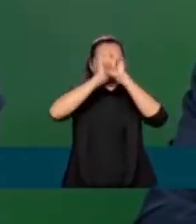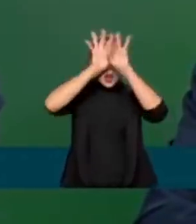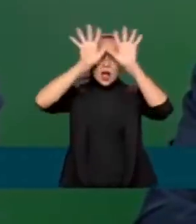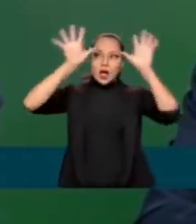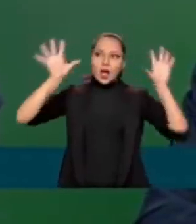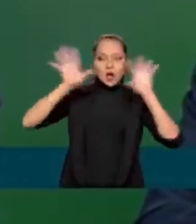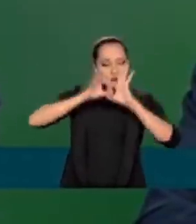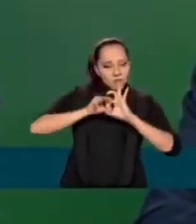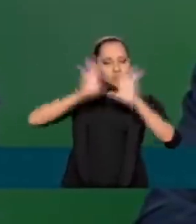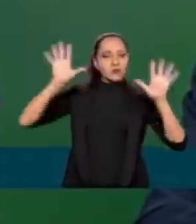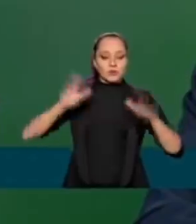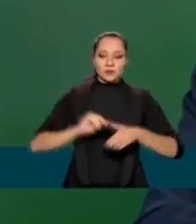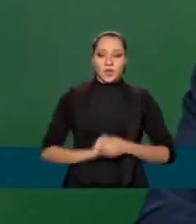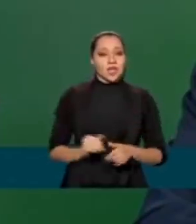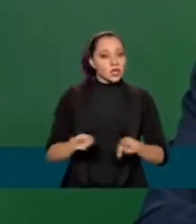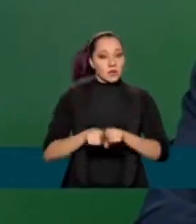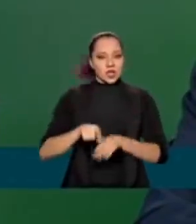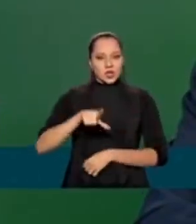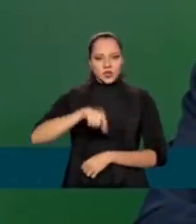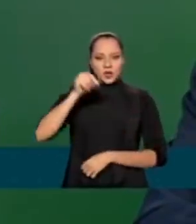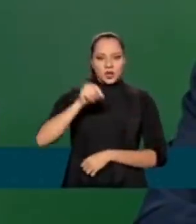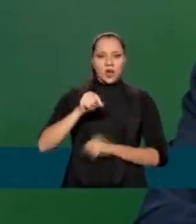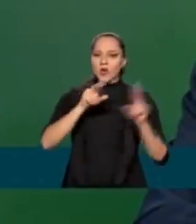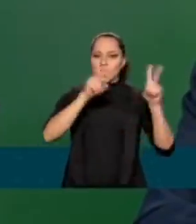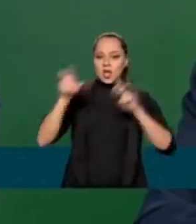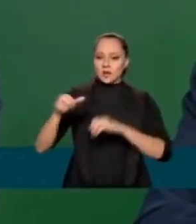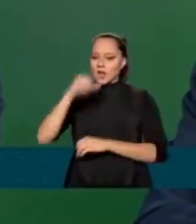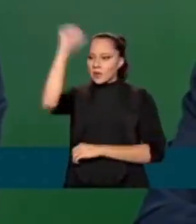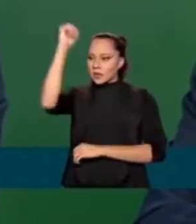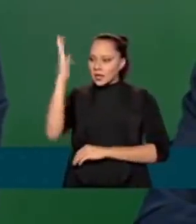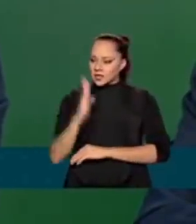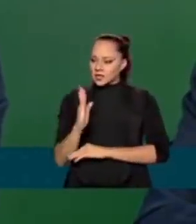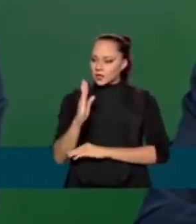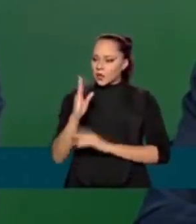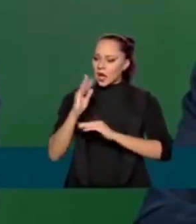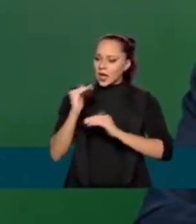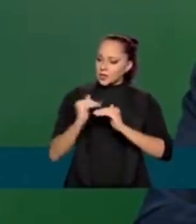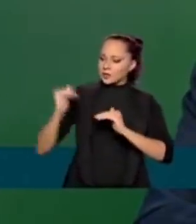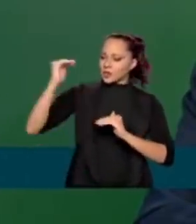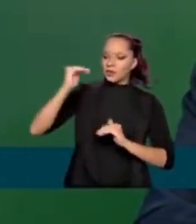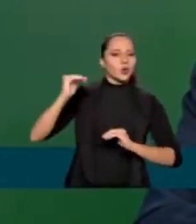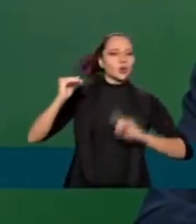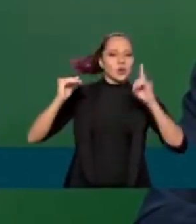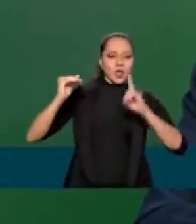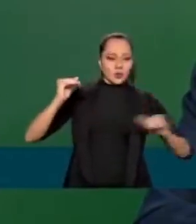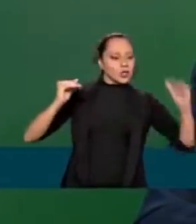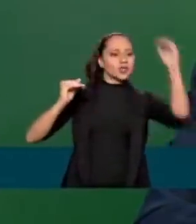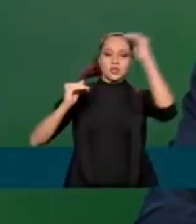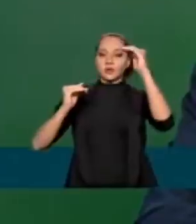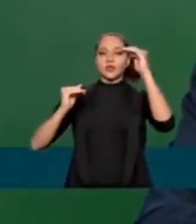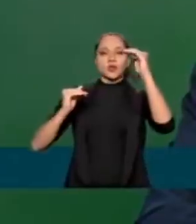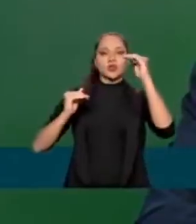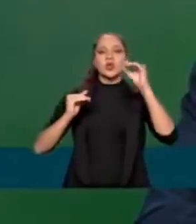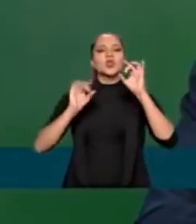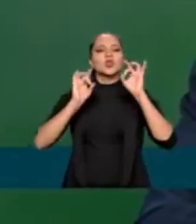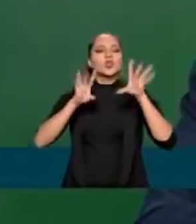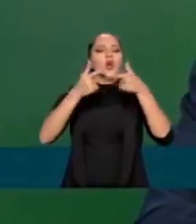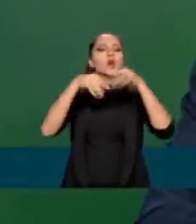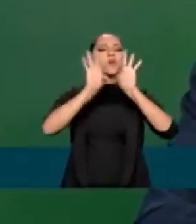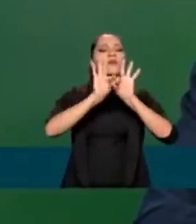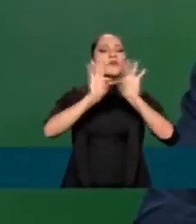E também não escolheu o Brasil acima de tudo e o Deus acima de todos apenas como